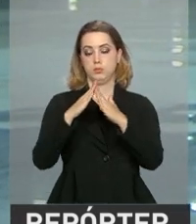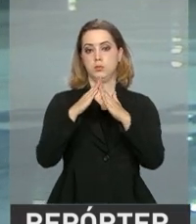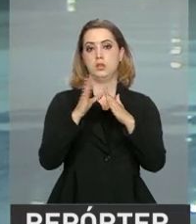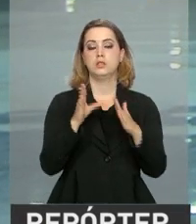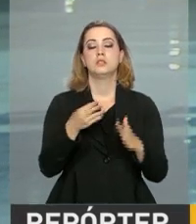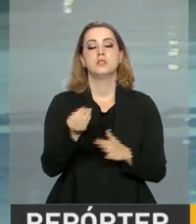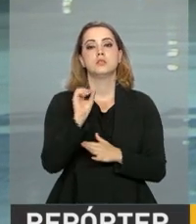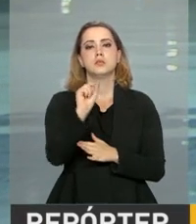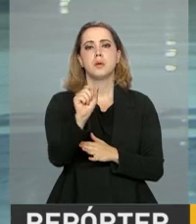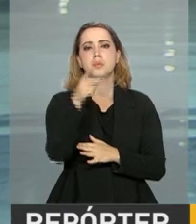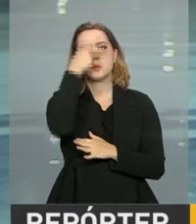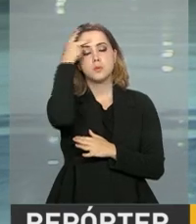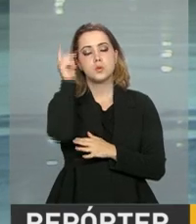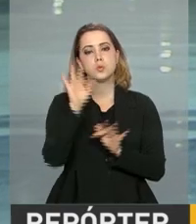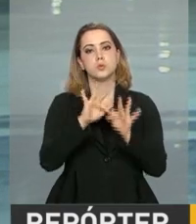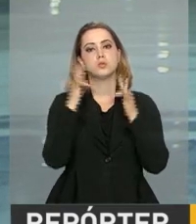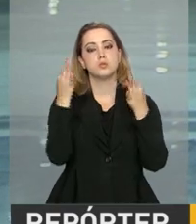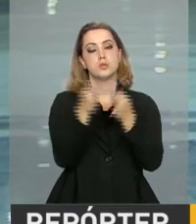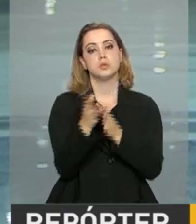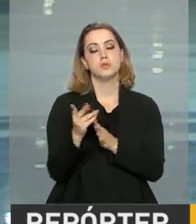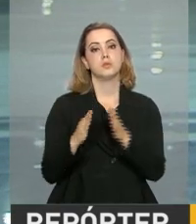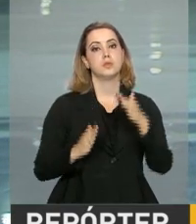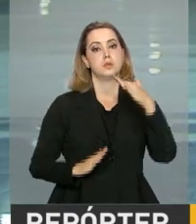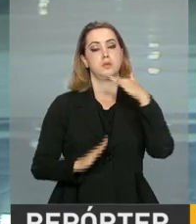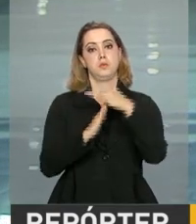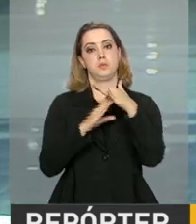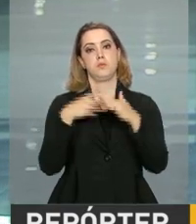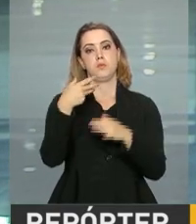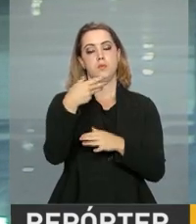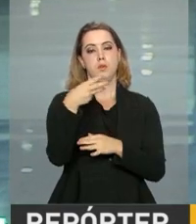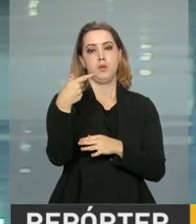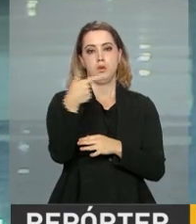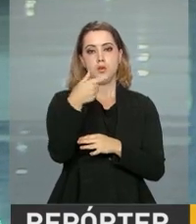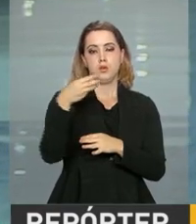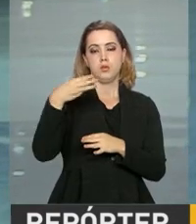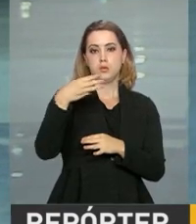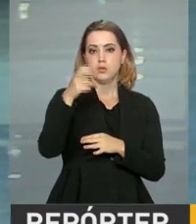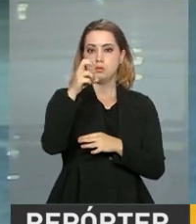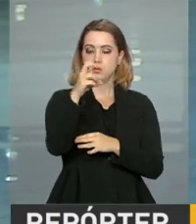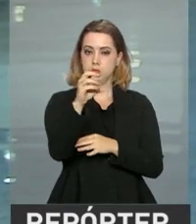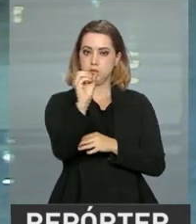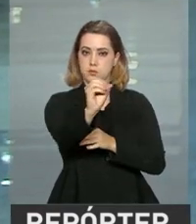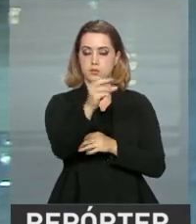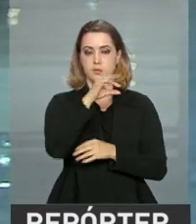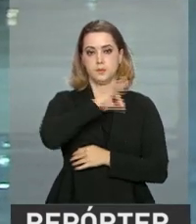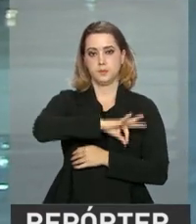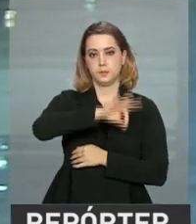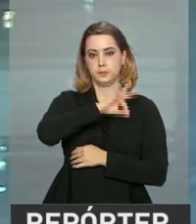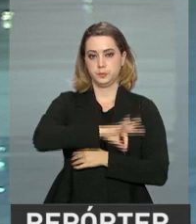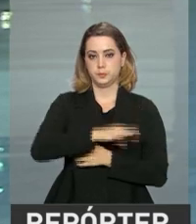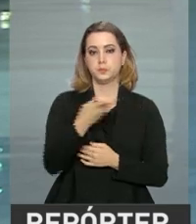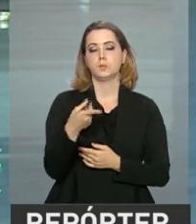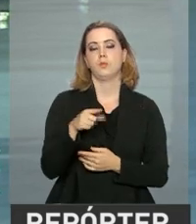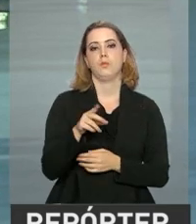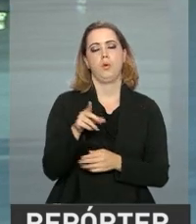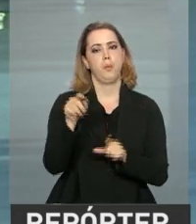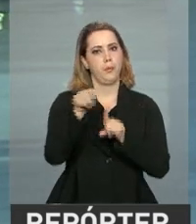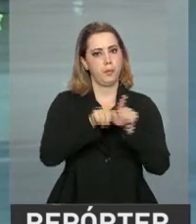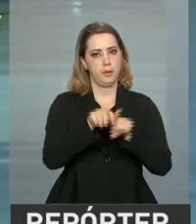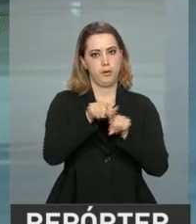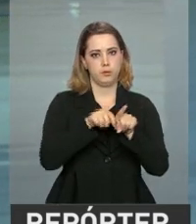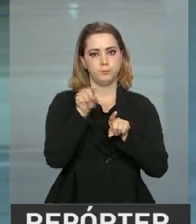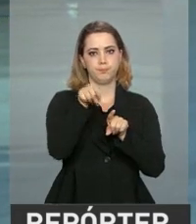Vida São para candidatos que T renda mensal de até R 2.350 nessa faixa de